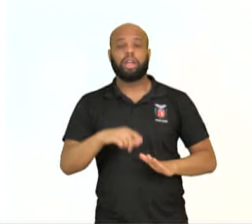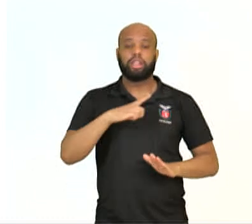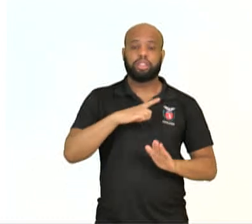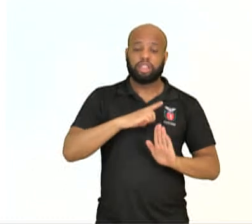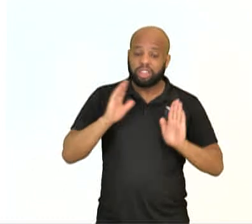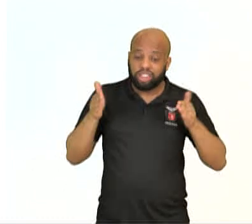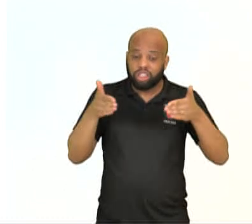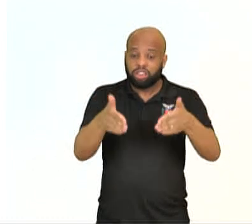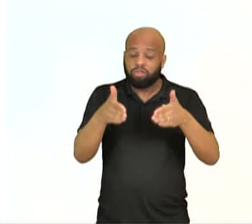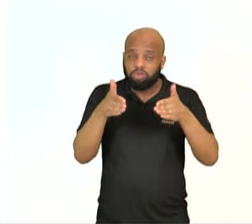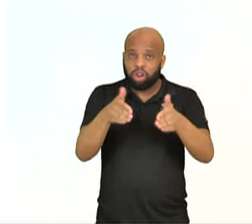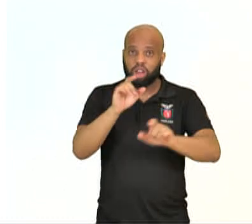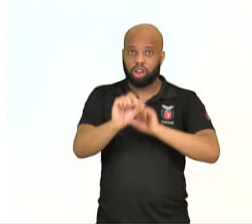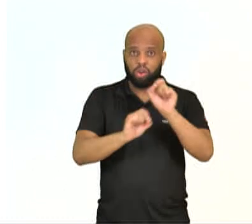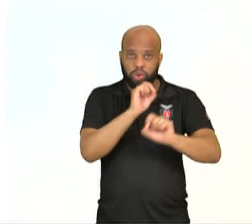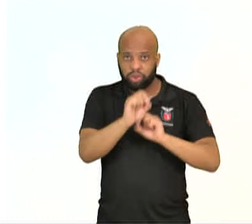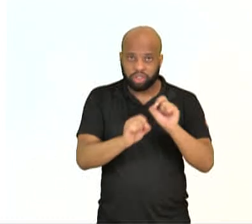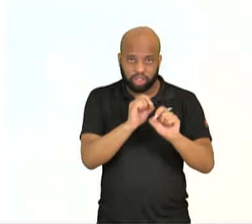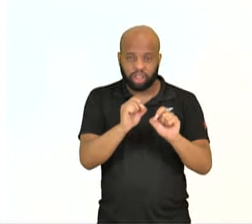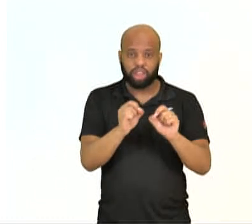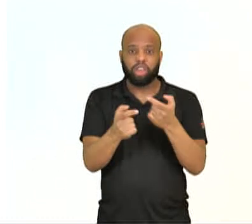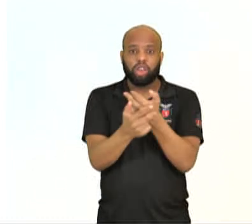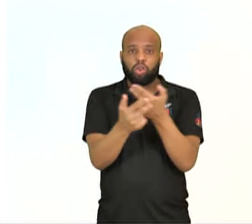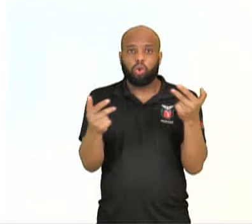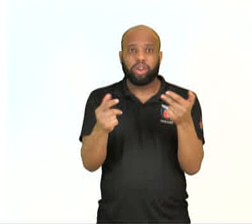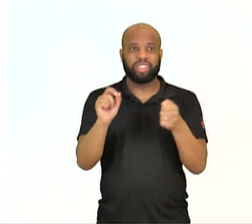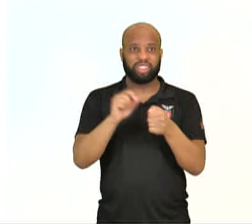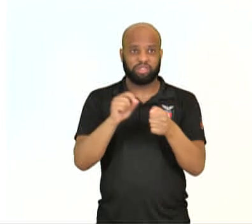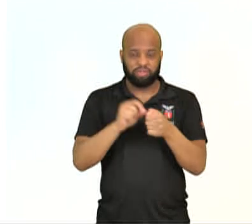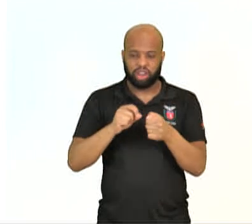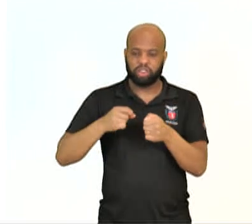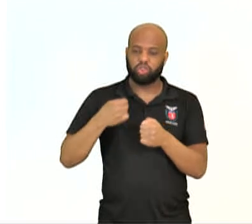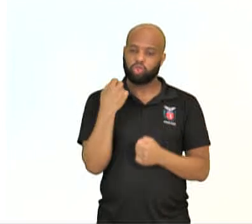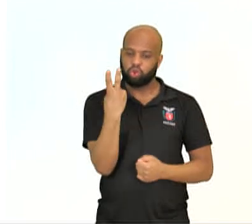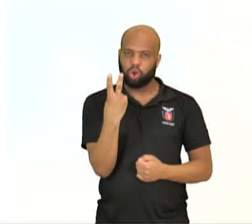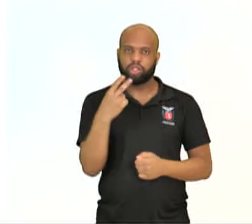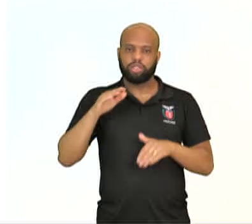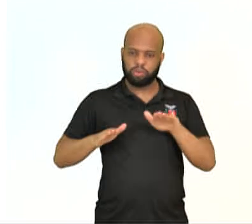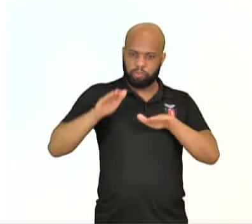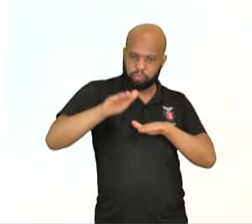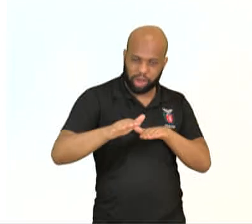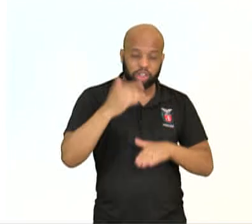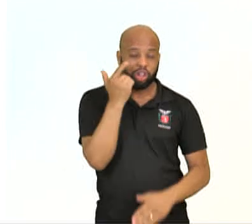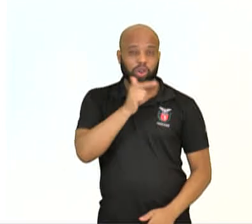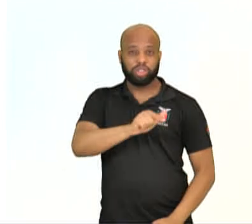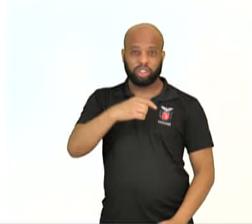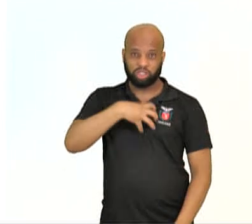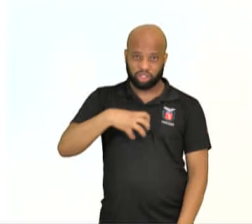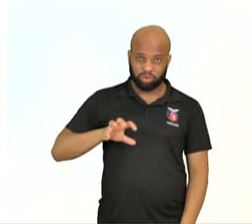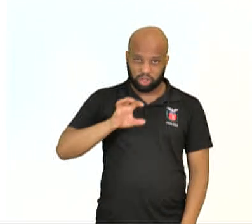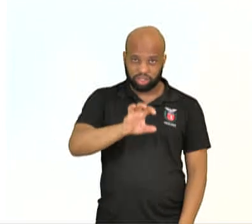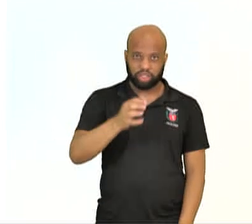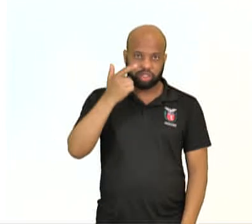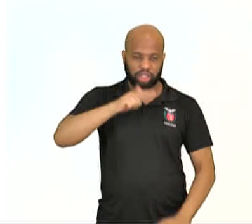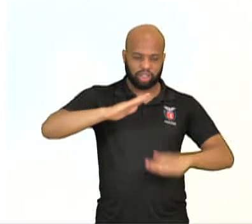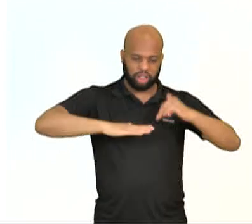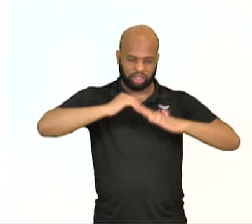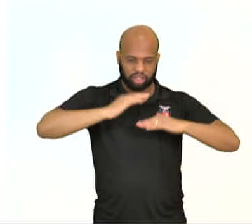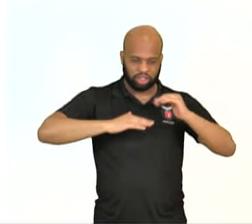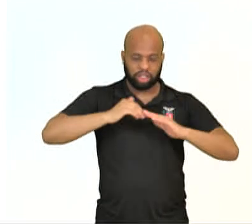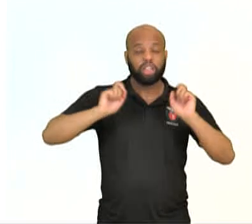concentrar nas sensações produzidas por esses dois passos, para adquirir as habilidades necessárias que